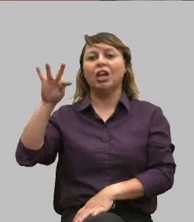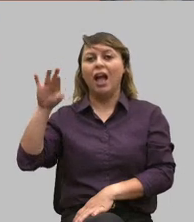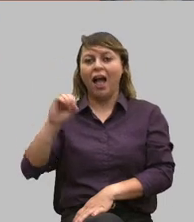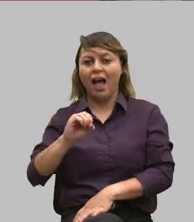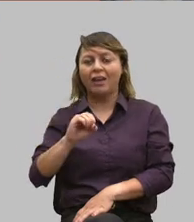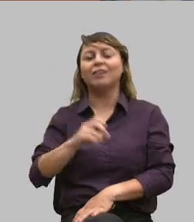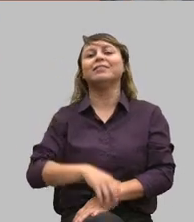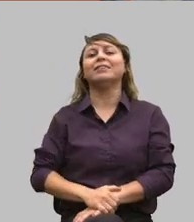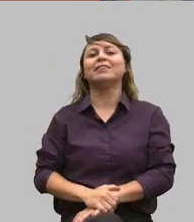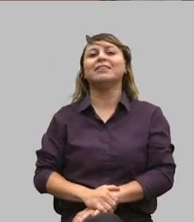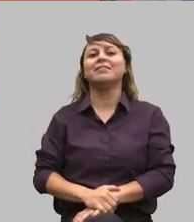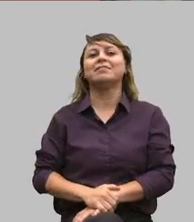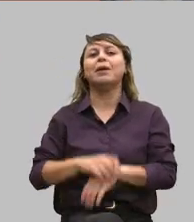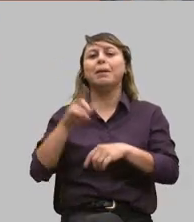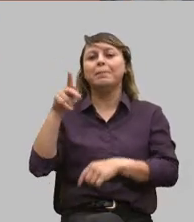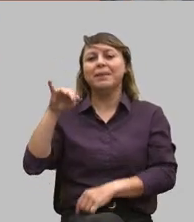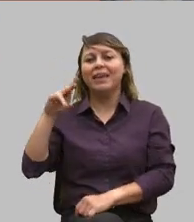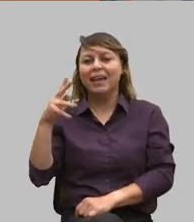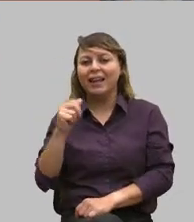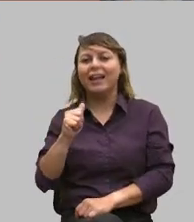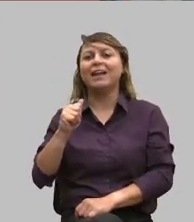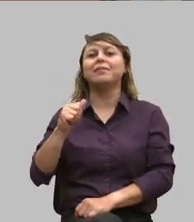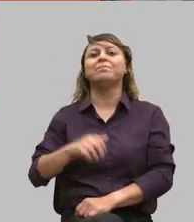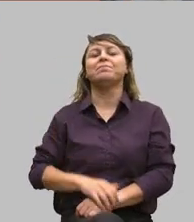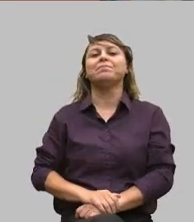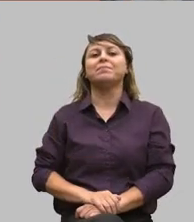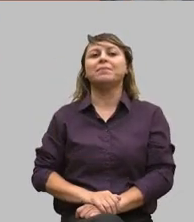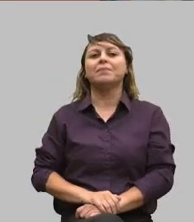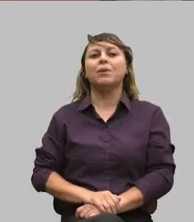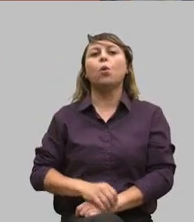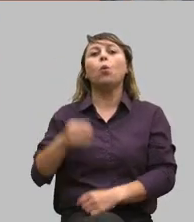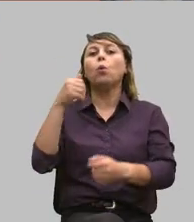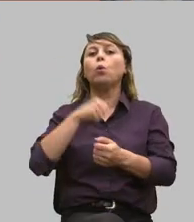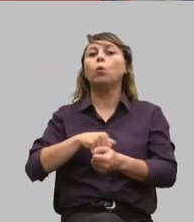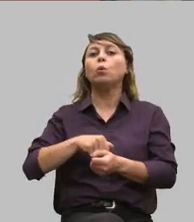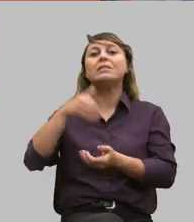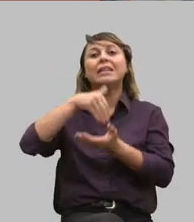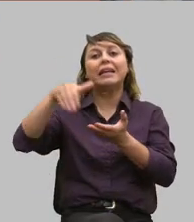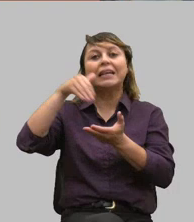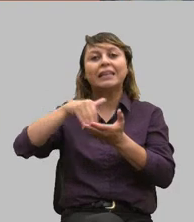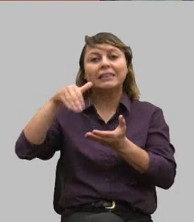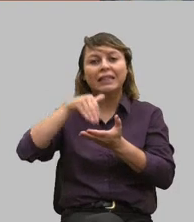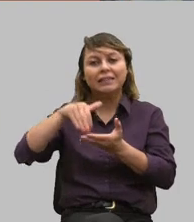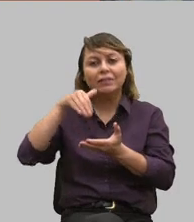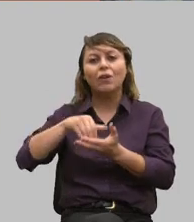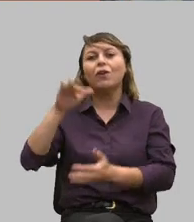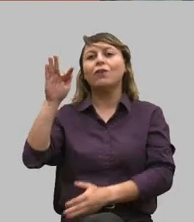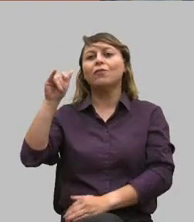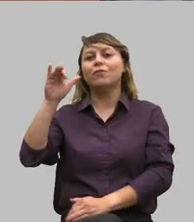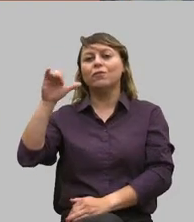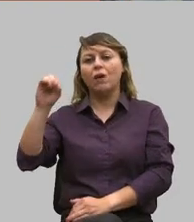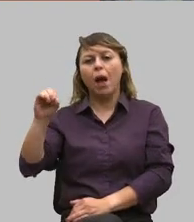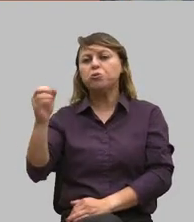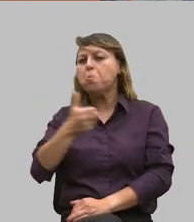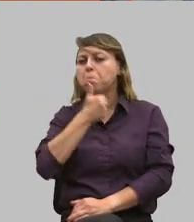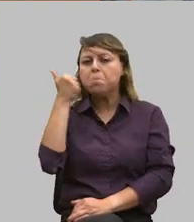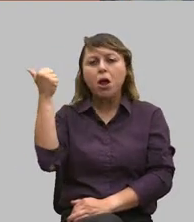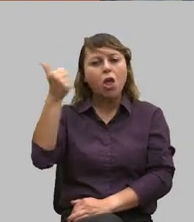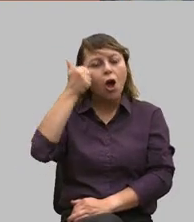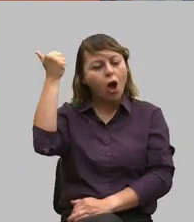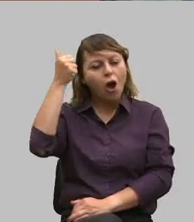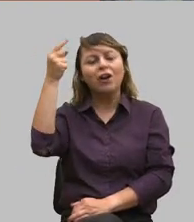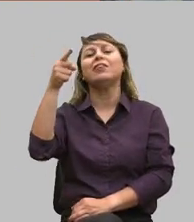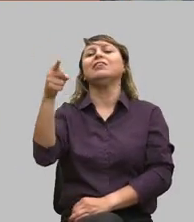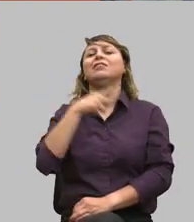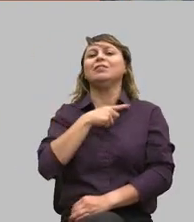deputada Ian Pinheira deputada Quiara o secretário de saúde o Fábio né que é um dos melhores secretários que Minas Gerais já